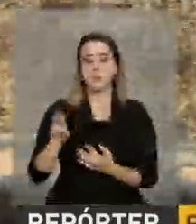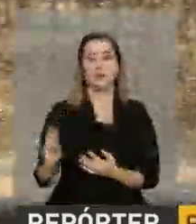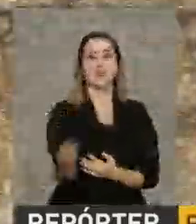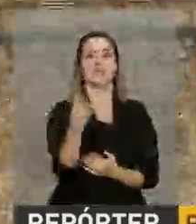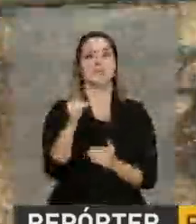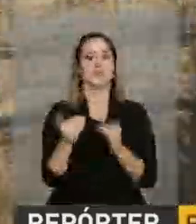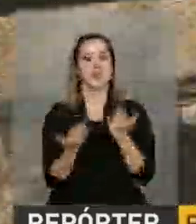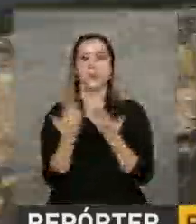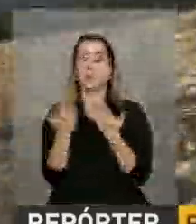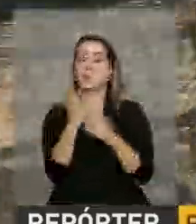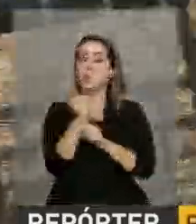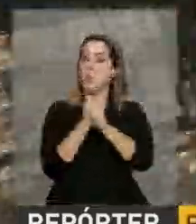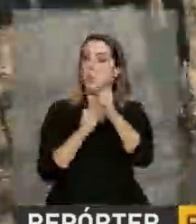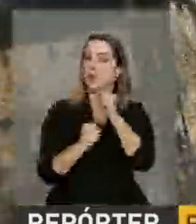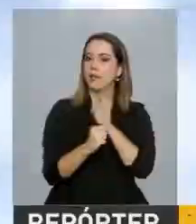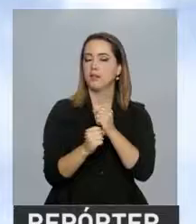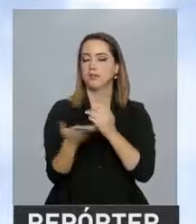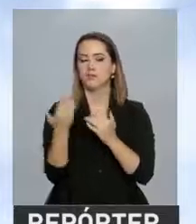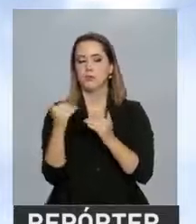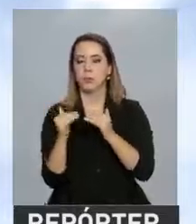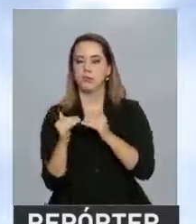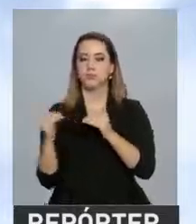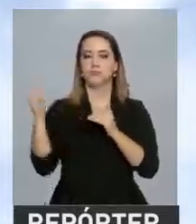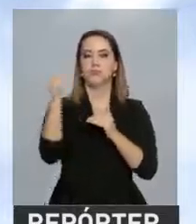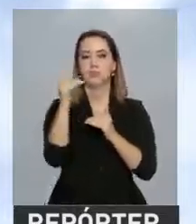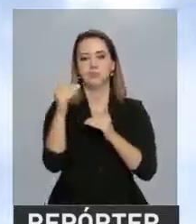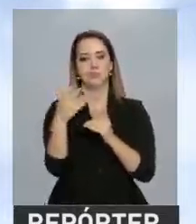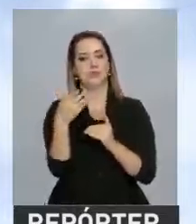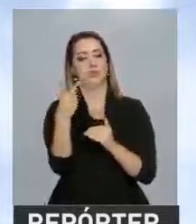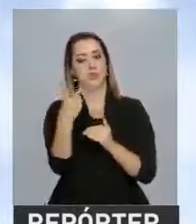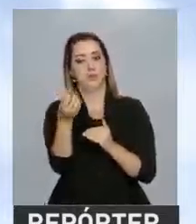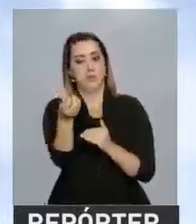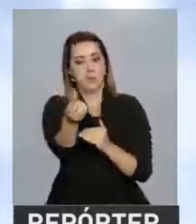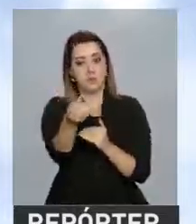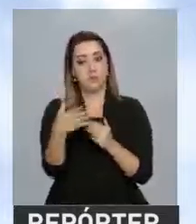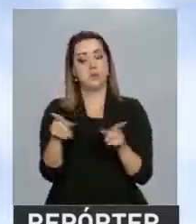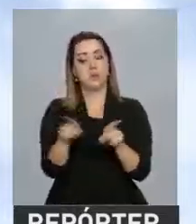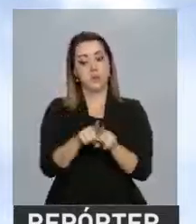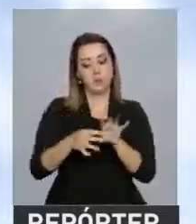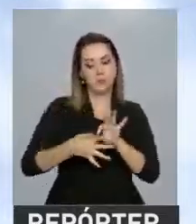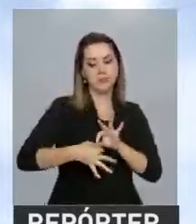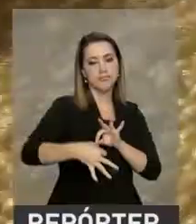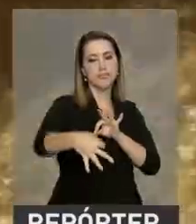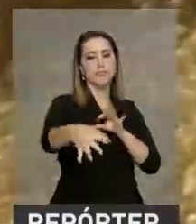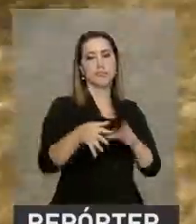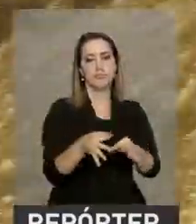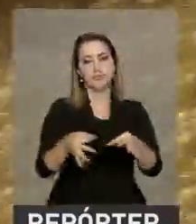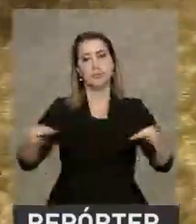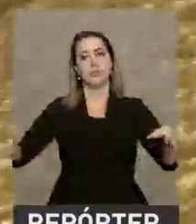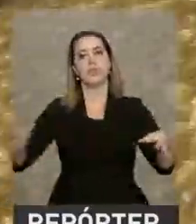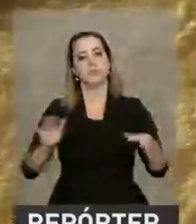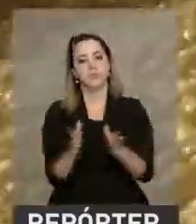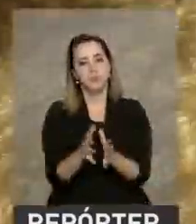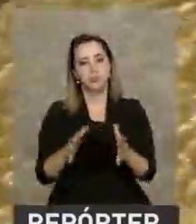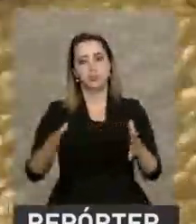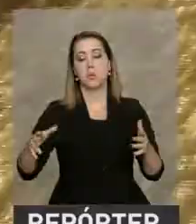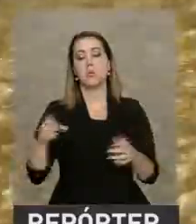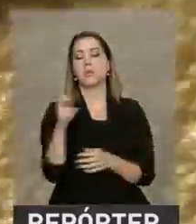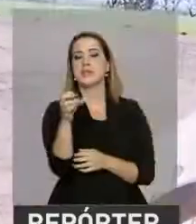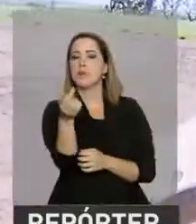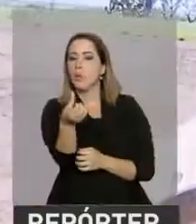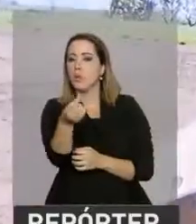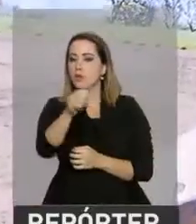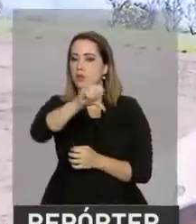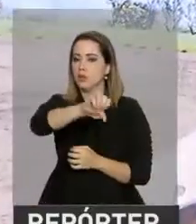a mais que a safra anterior a área plantada foi ampliada e pode passar de 59 milhões de hectares